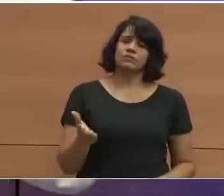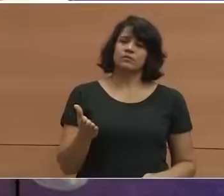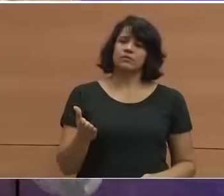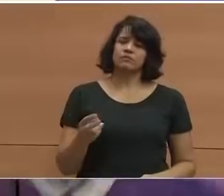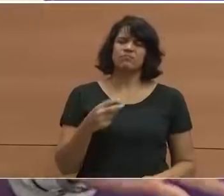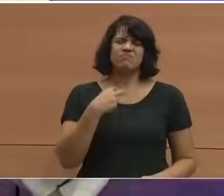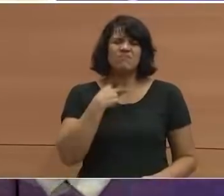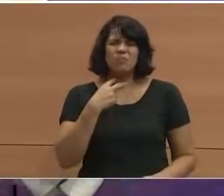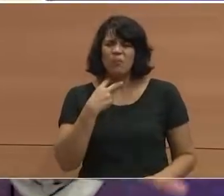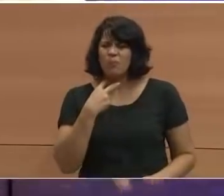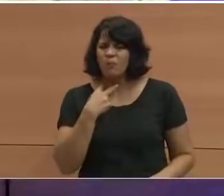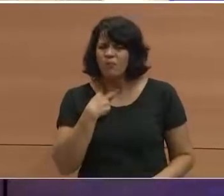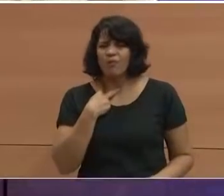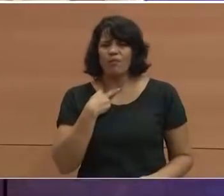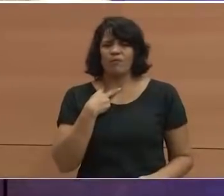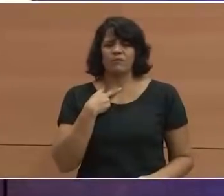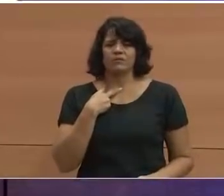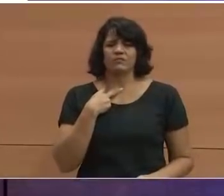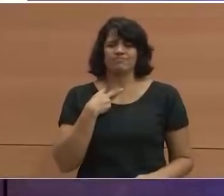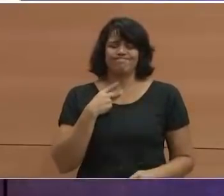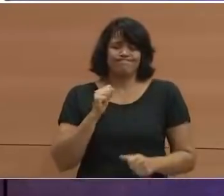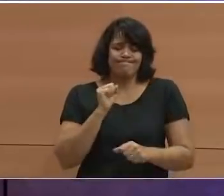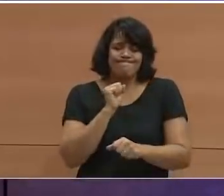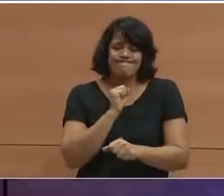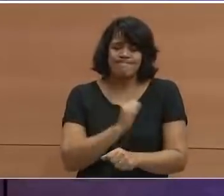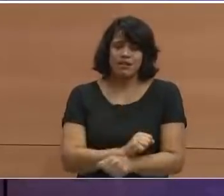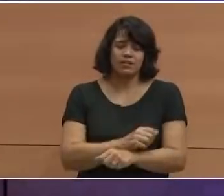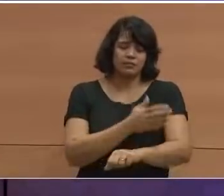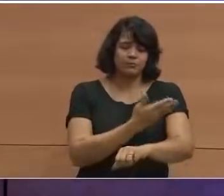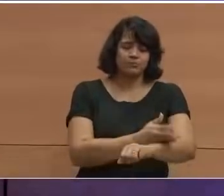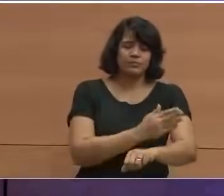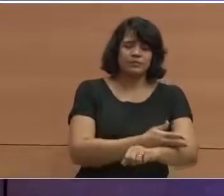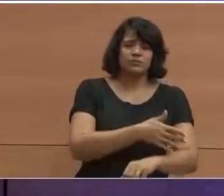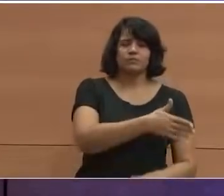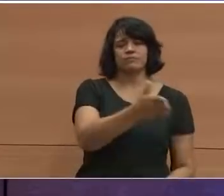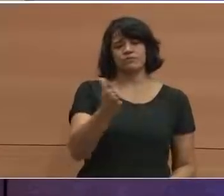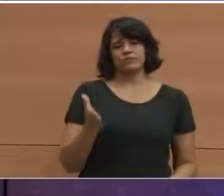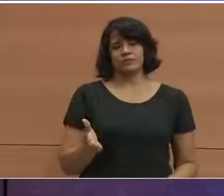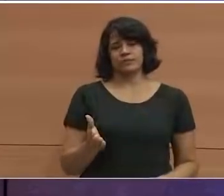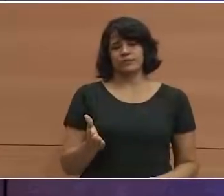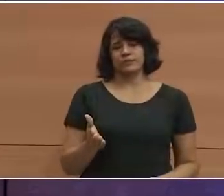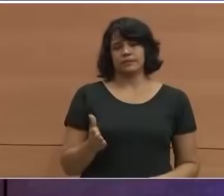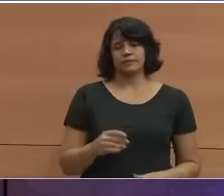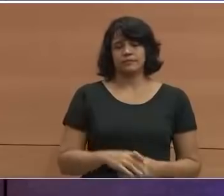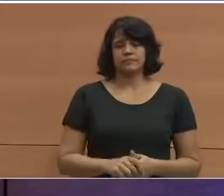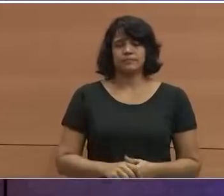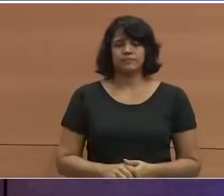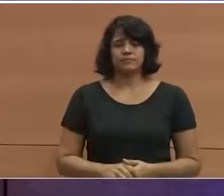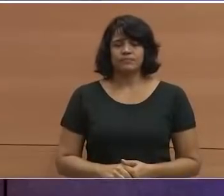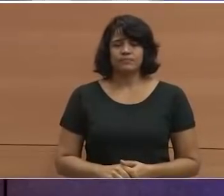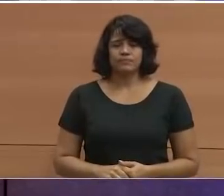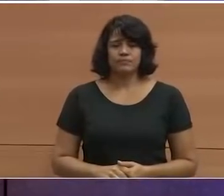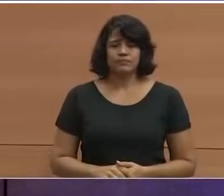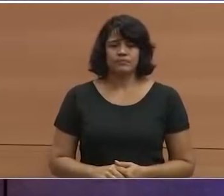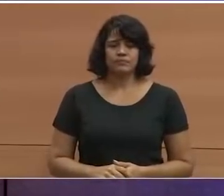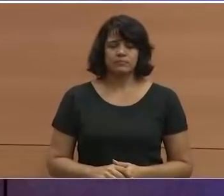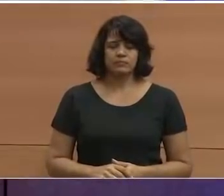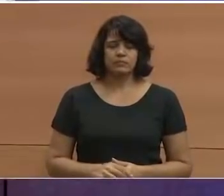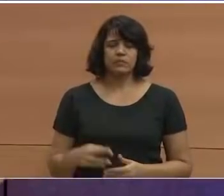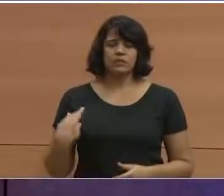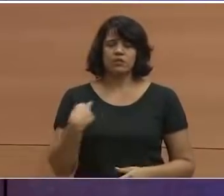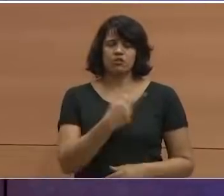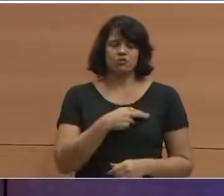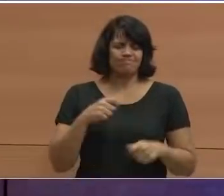aperfeiçoados nesse assunto, porque se esse assunto não estiver resolvido na sua vida, tudo irá por água abaixo. Nós precisamos estar